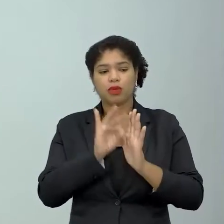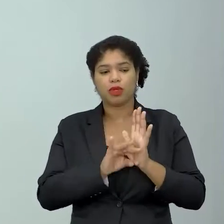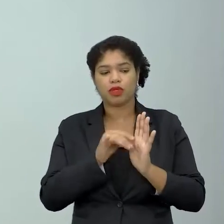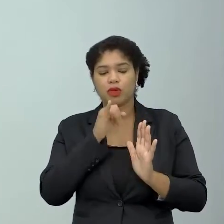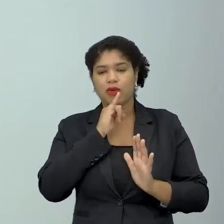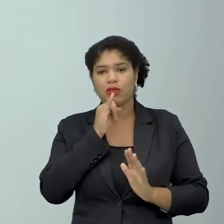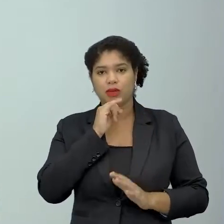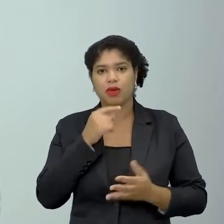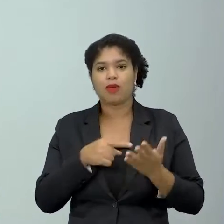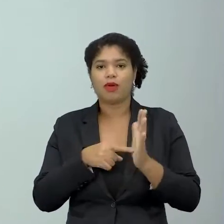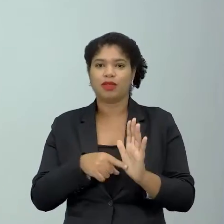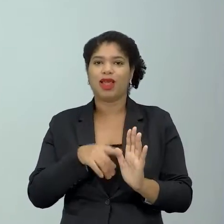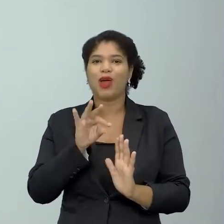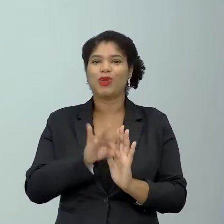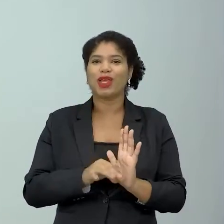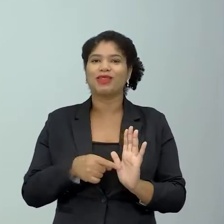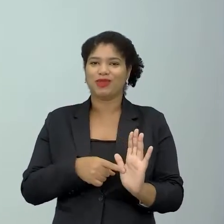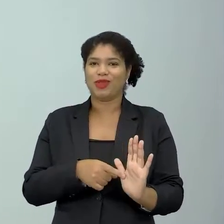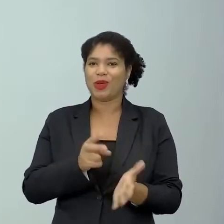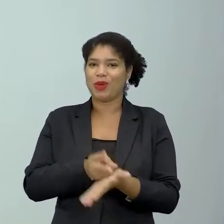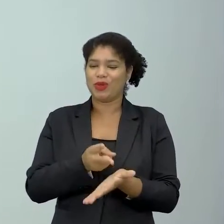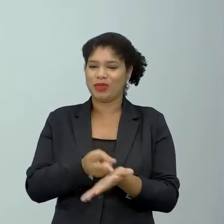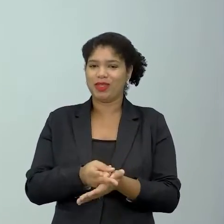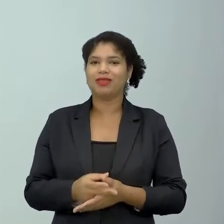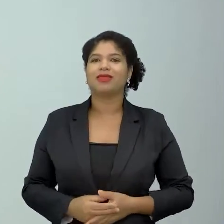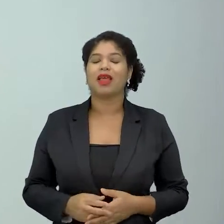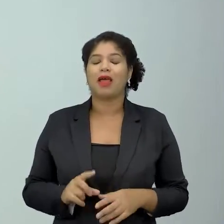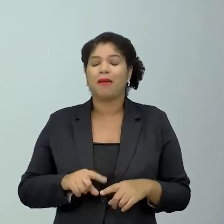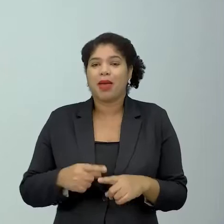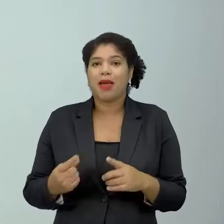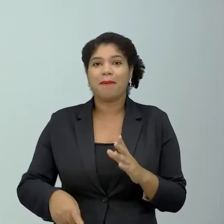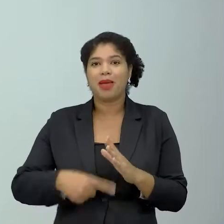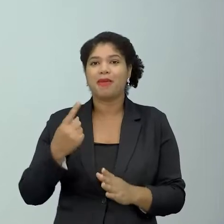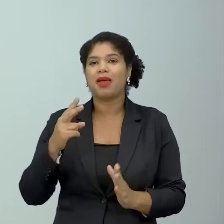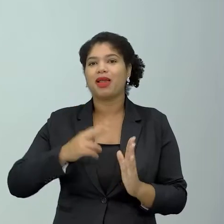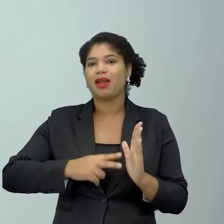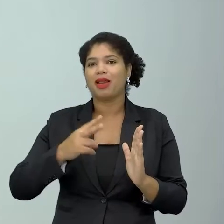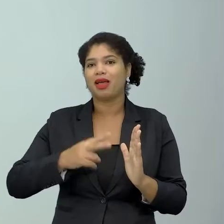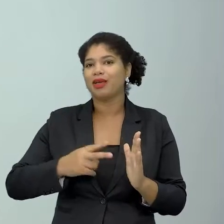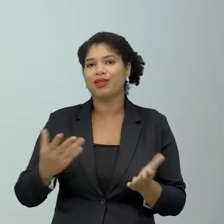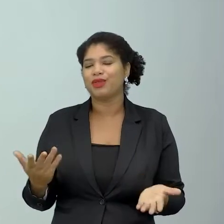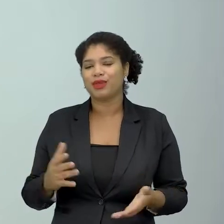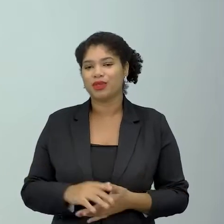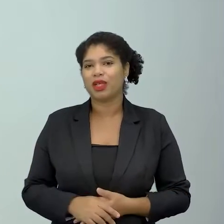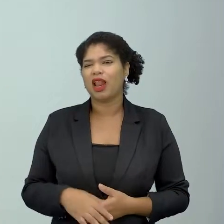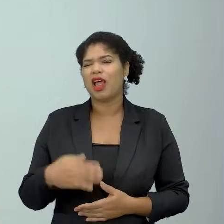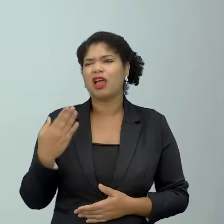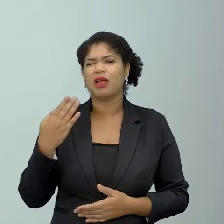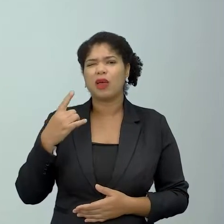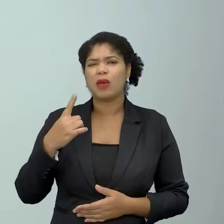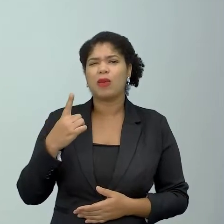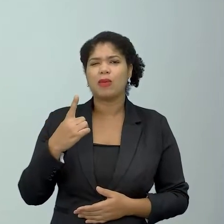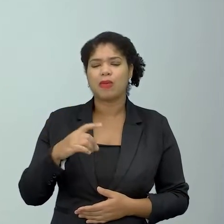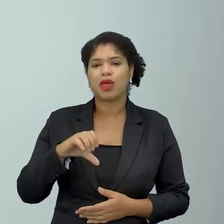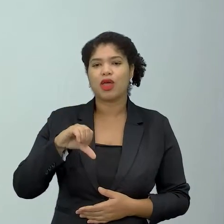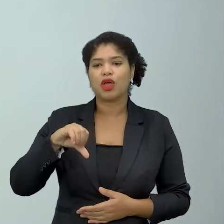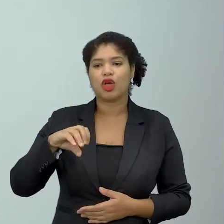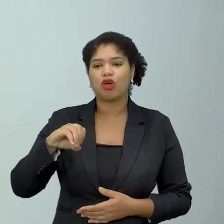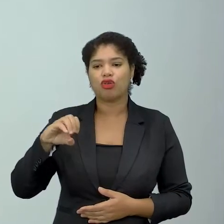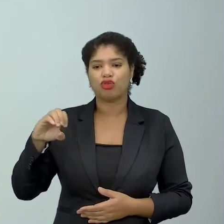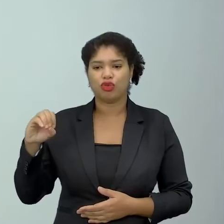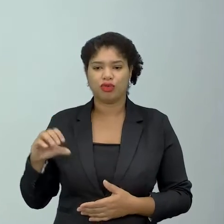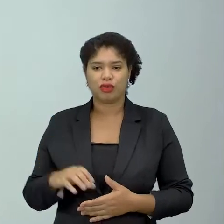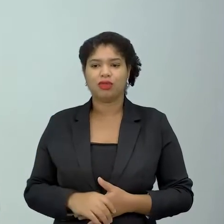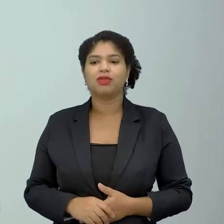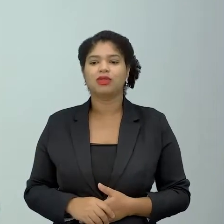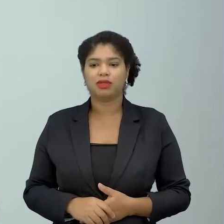texto estava lá, o texto está lá. Mas no momento da primeira leitura, quem leu em 1900, leu e falou, olha, é isso aí,